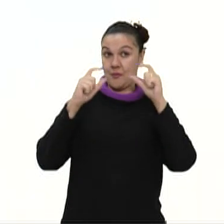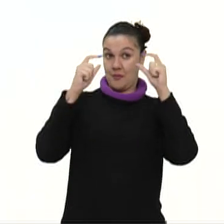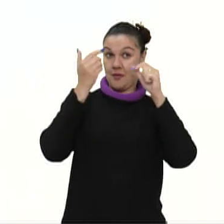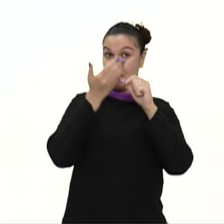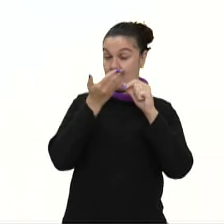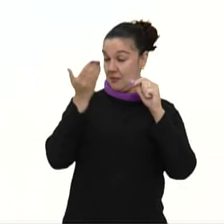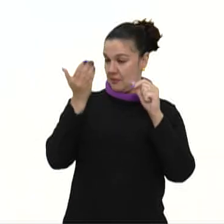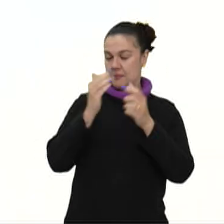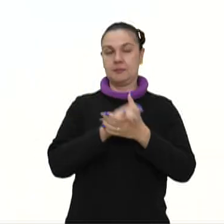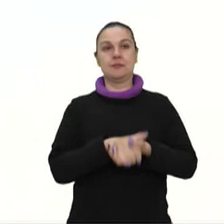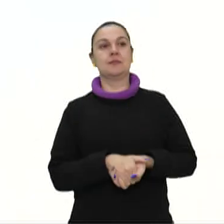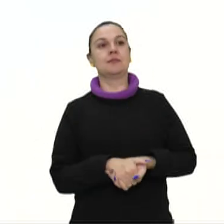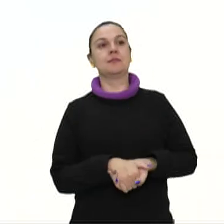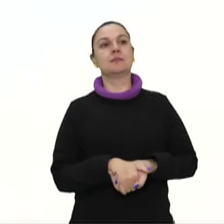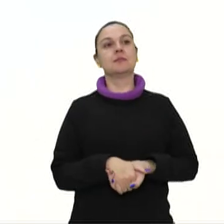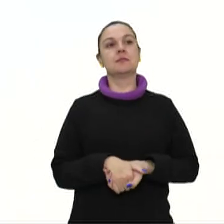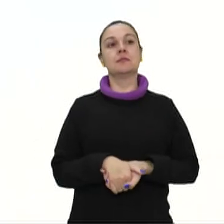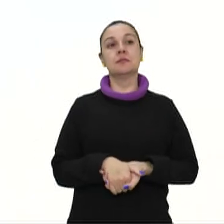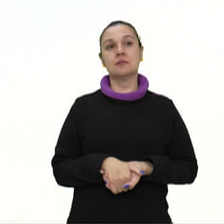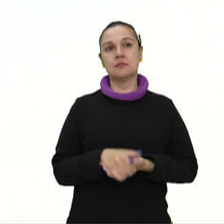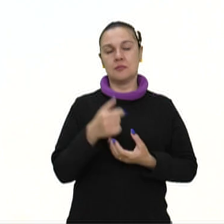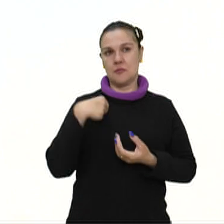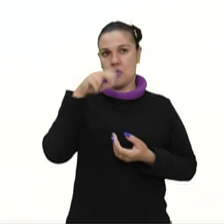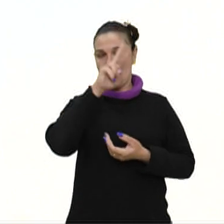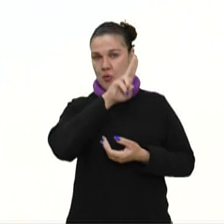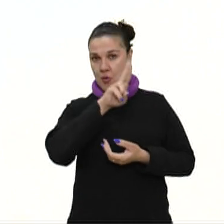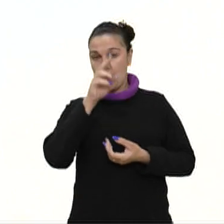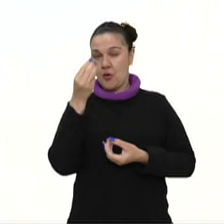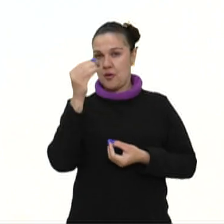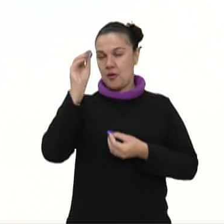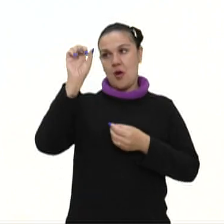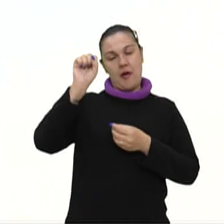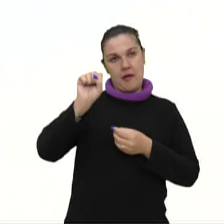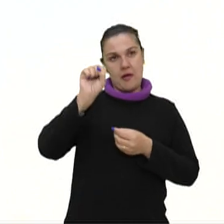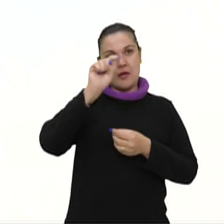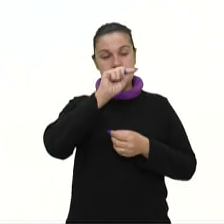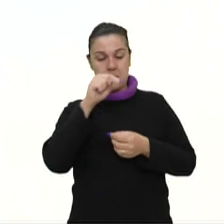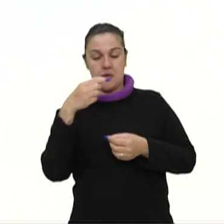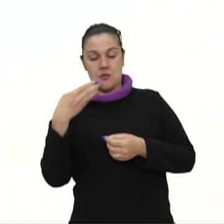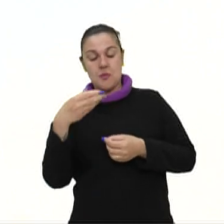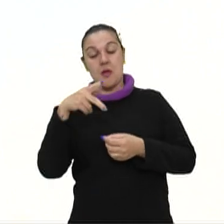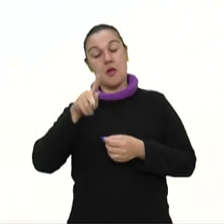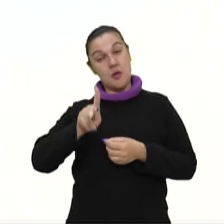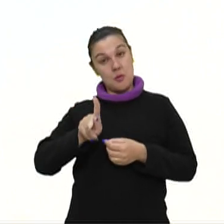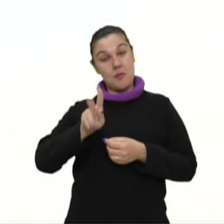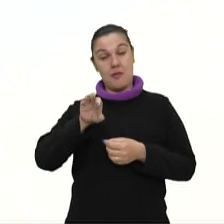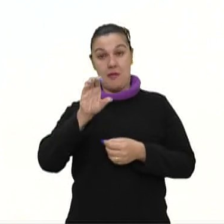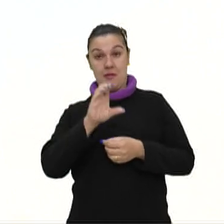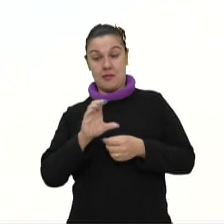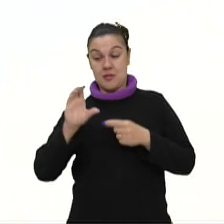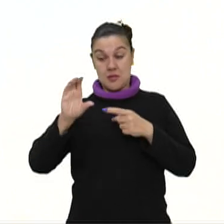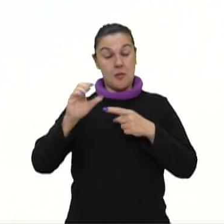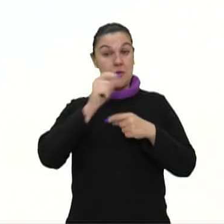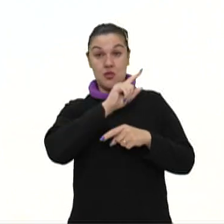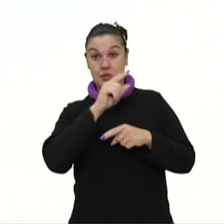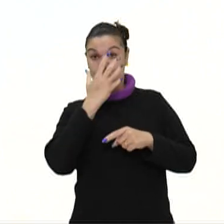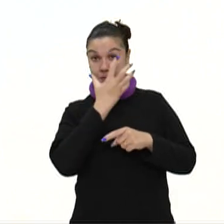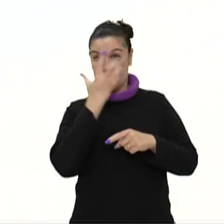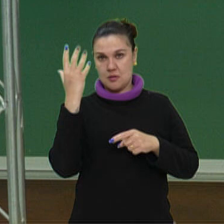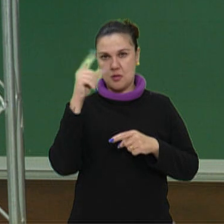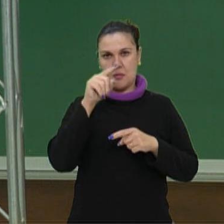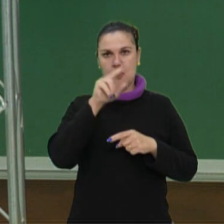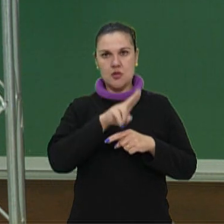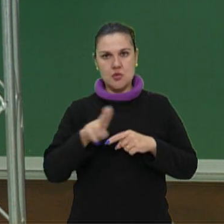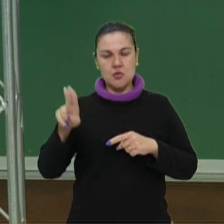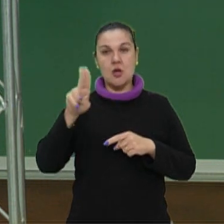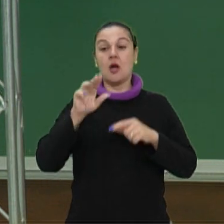zero, para cá, né? E aí eu coloquei ali em cima, ó, a soma é menos b e o produto é c, ok? Para a gente lembrar disso. Mas aquilo só vale